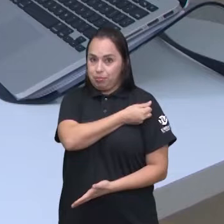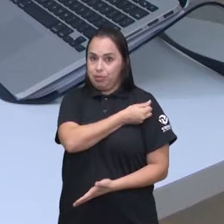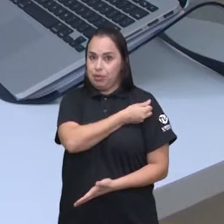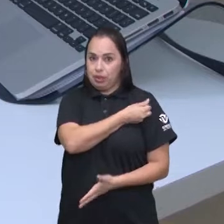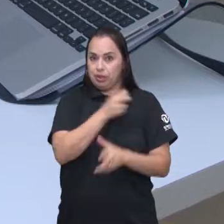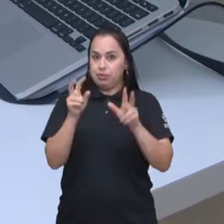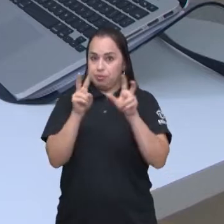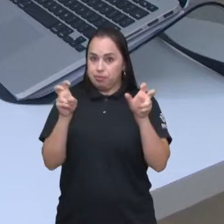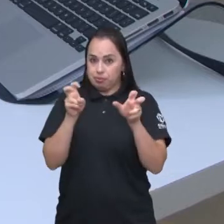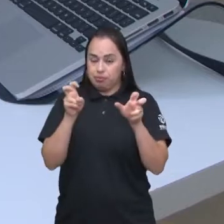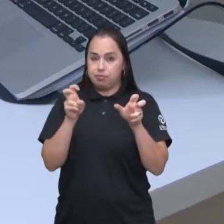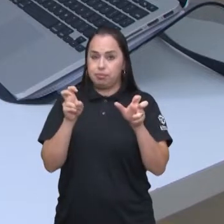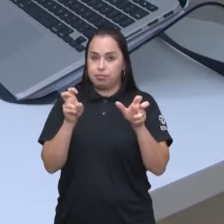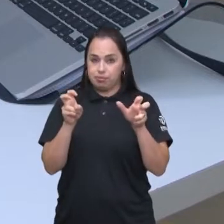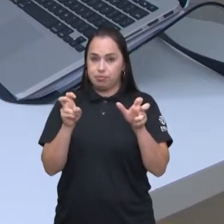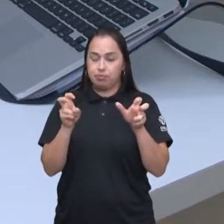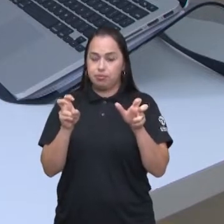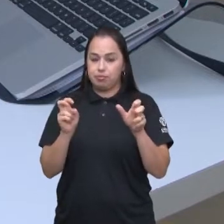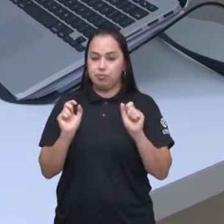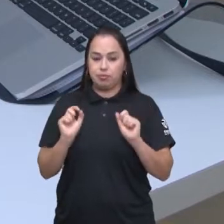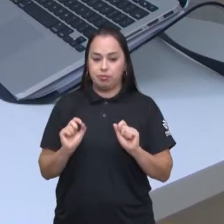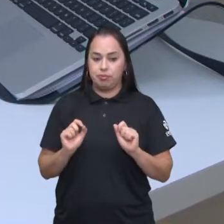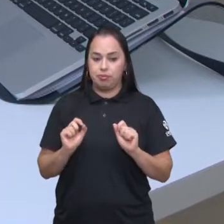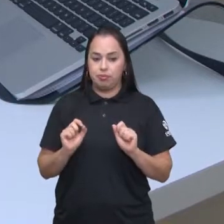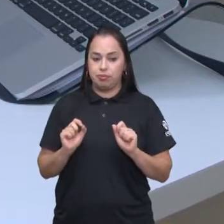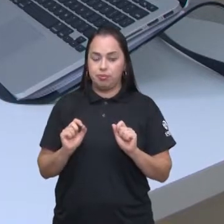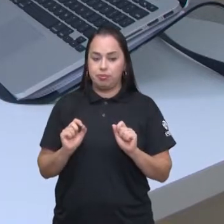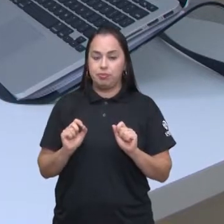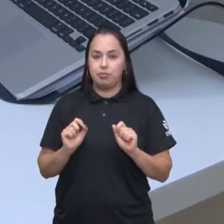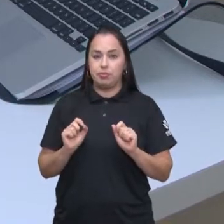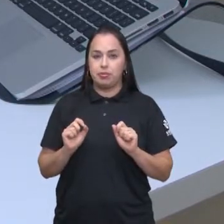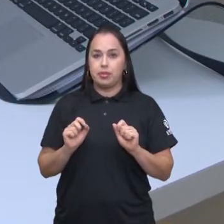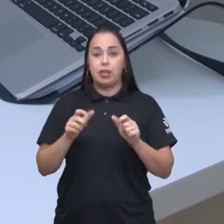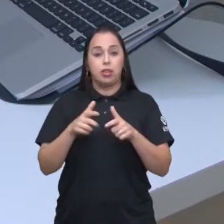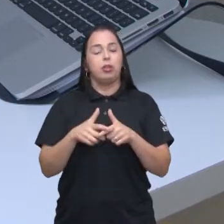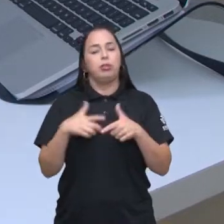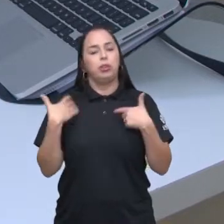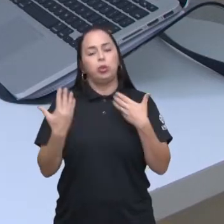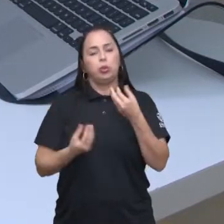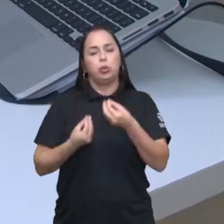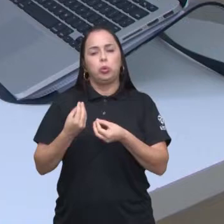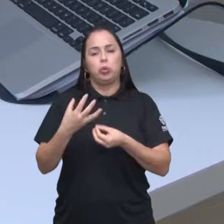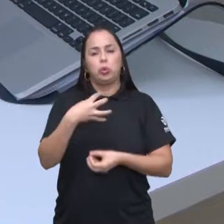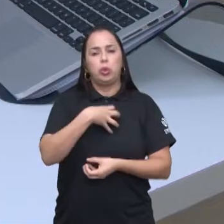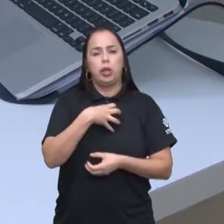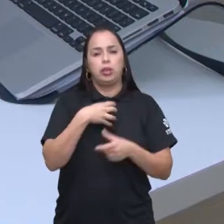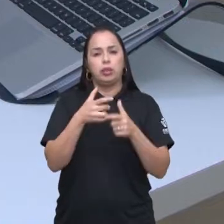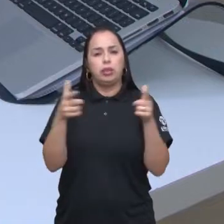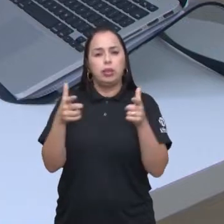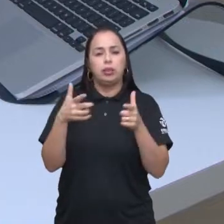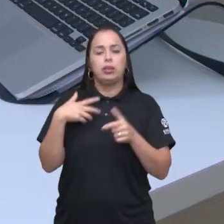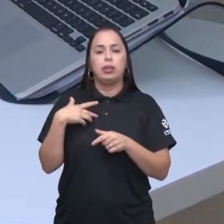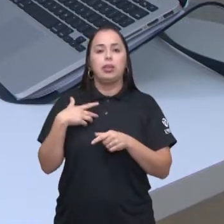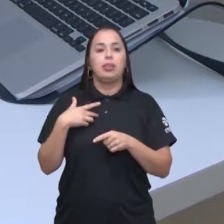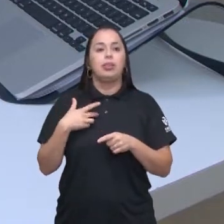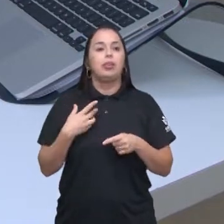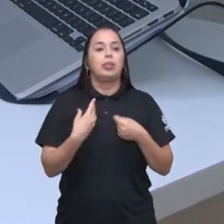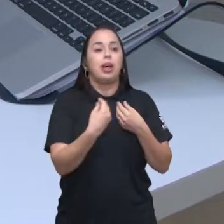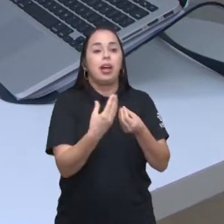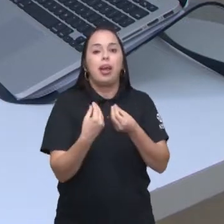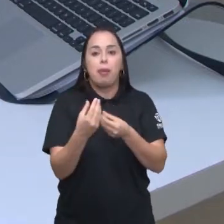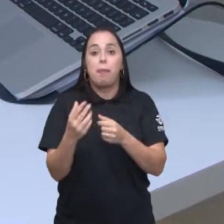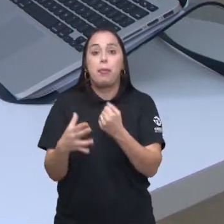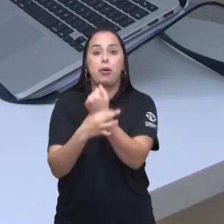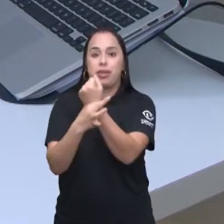fala de um passe vacina especificamente ele for mais muito alta a gente não está